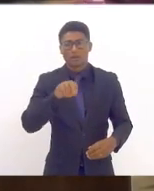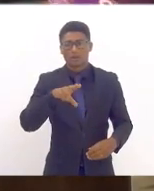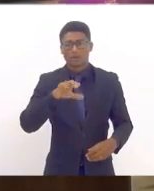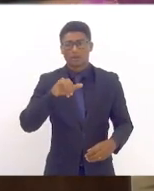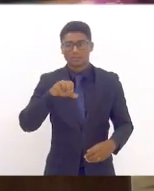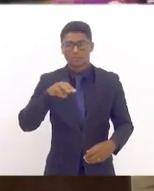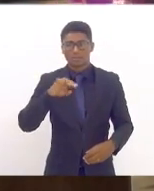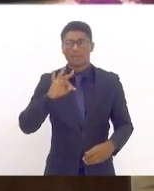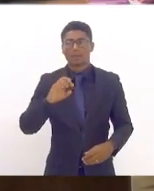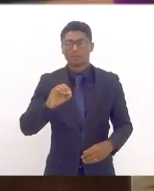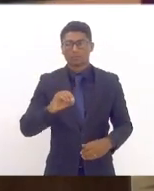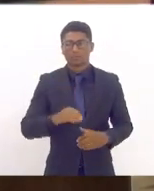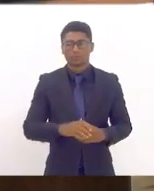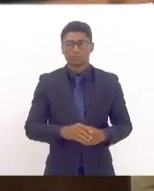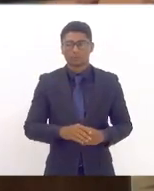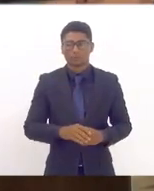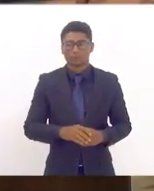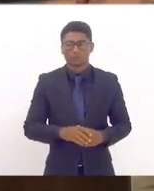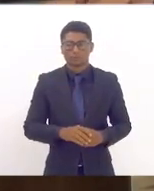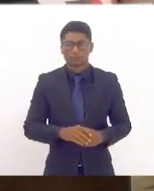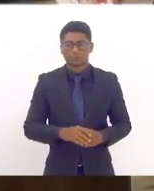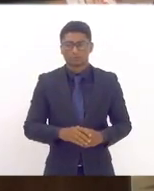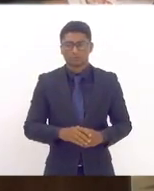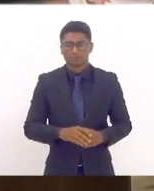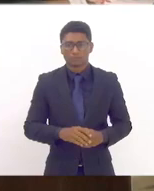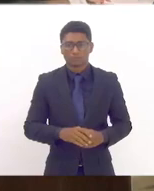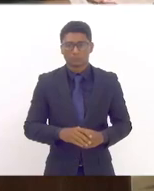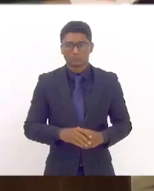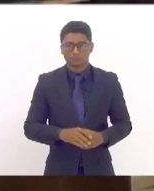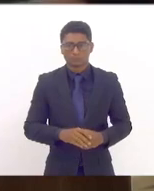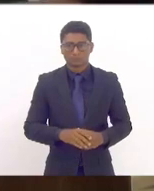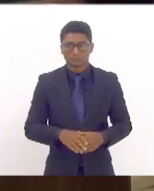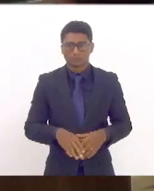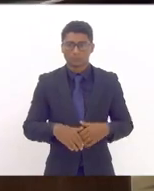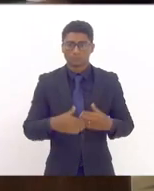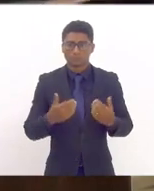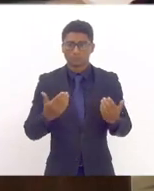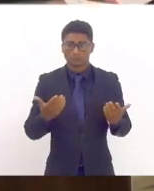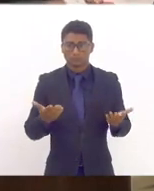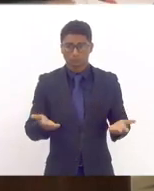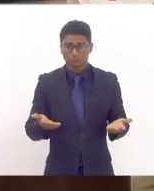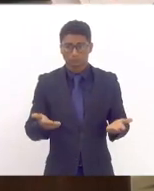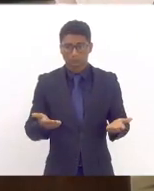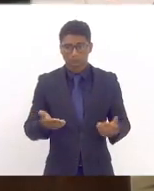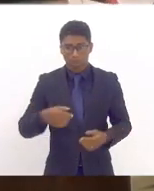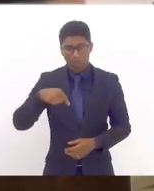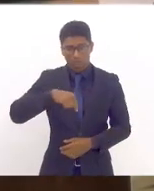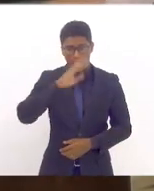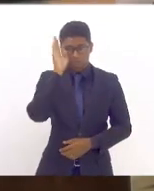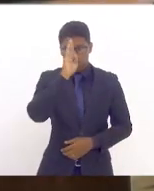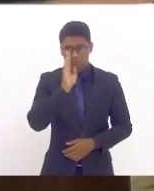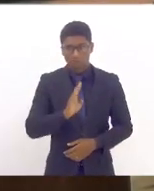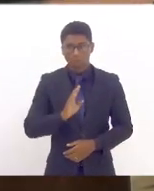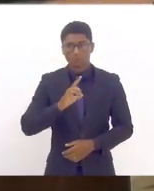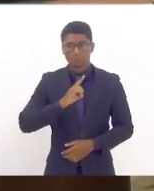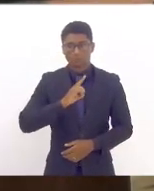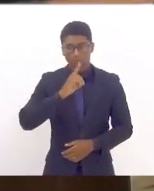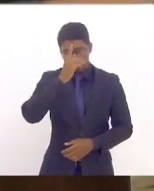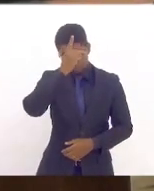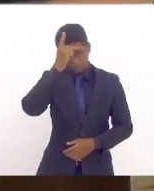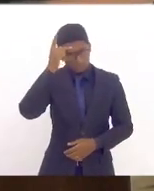senhor presidente dentro do quadro brasileiro aonde tem tantas pessoas